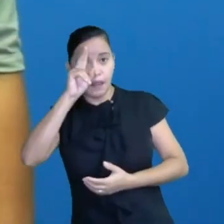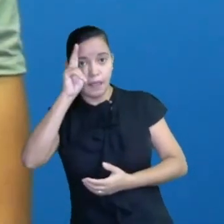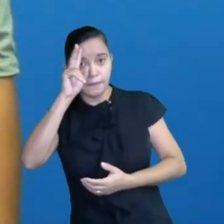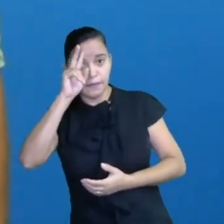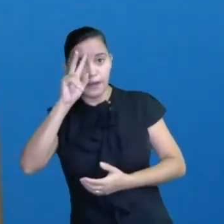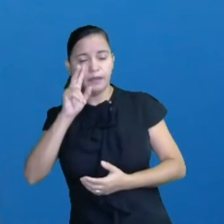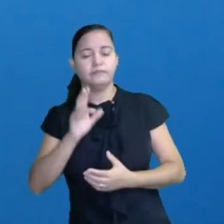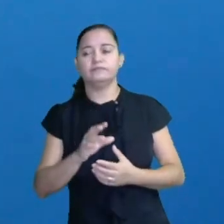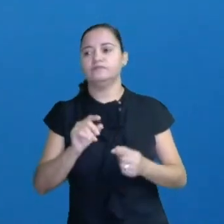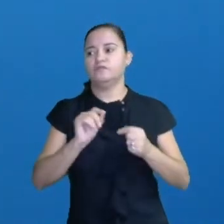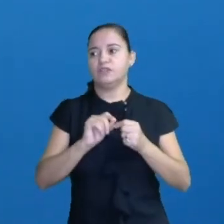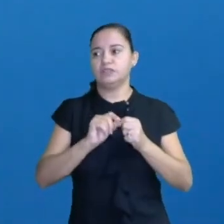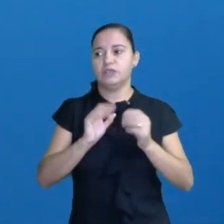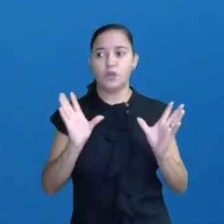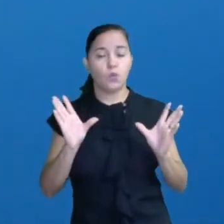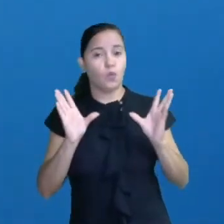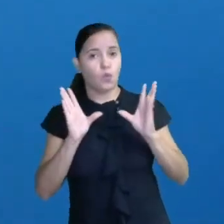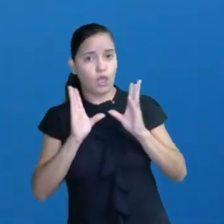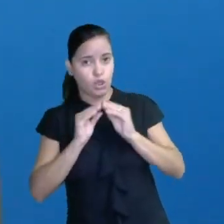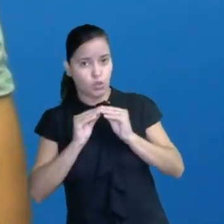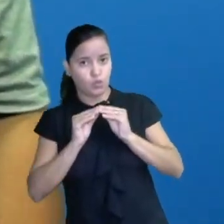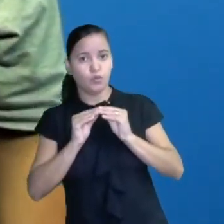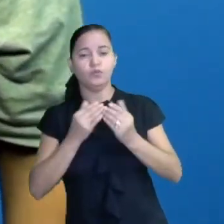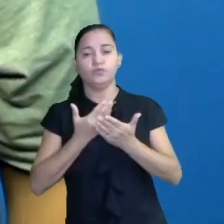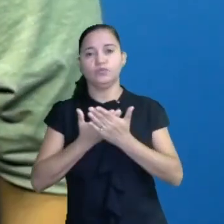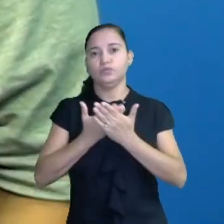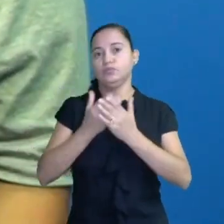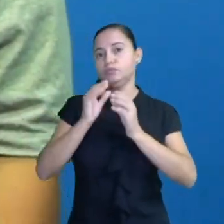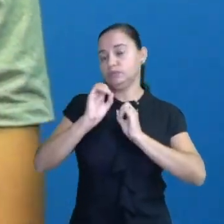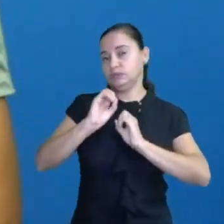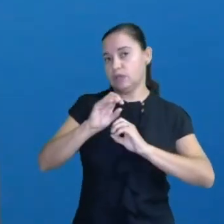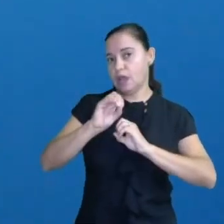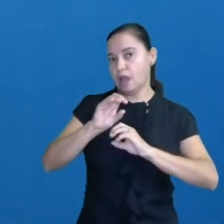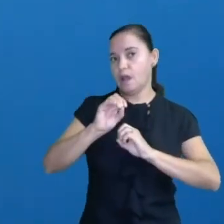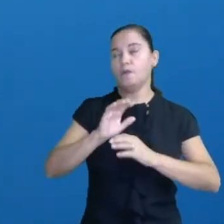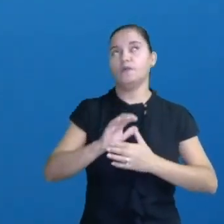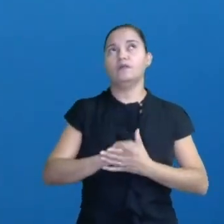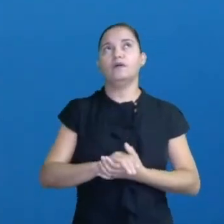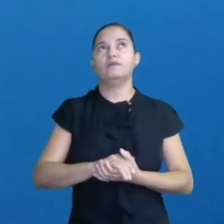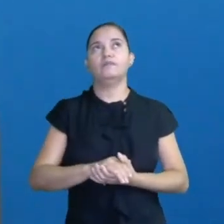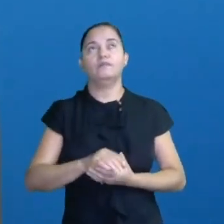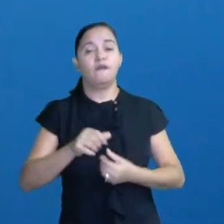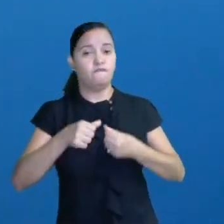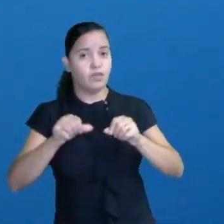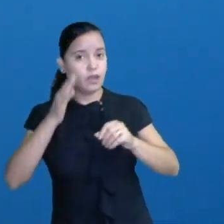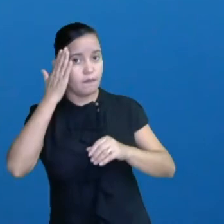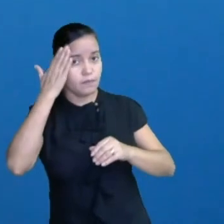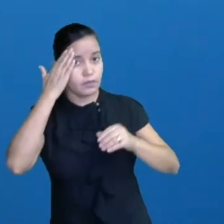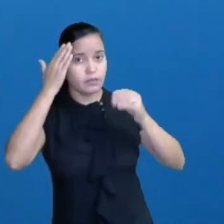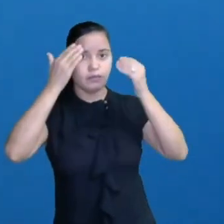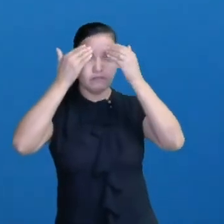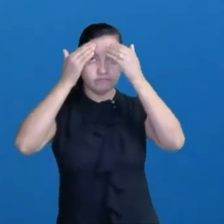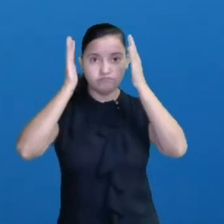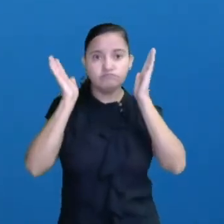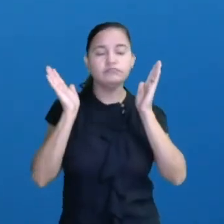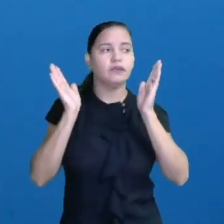aquele resumo, né, da nossa aula e você deixar bem claro aí para você,